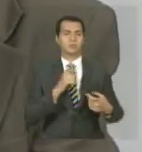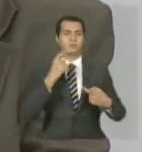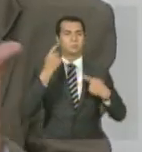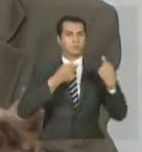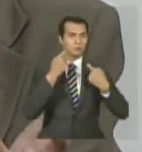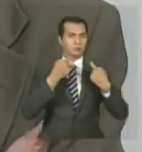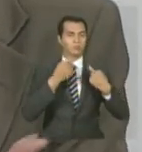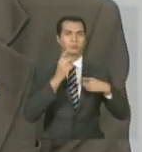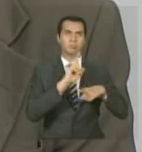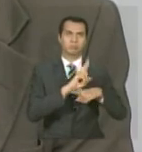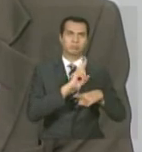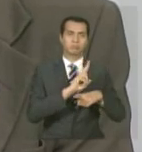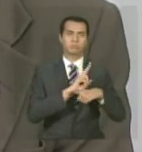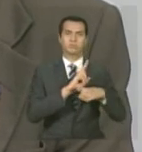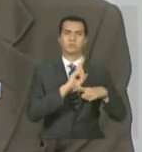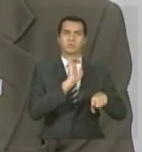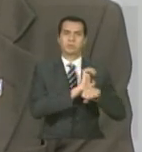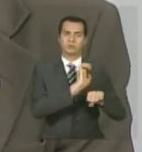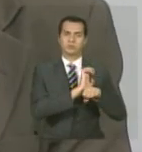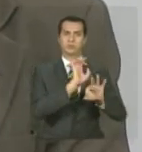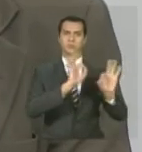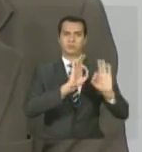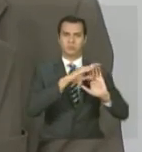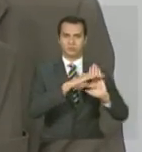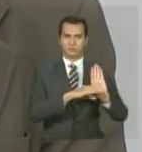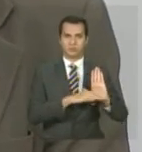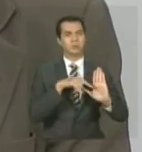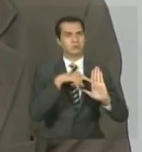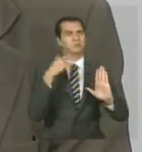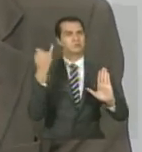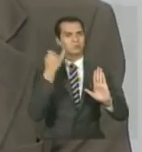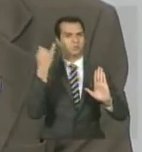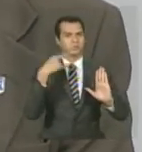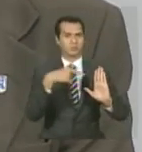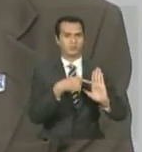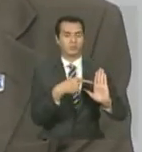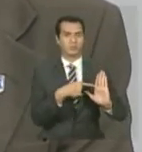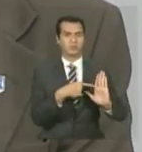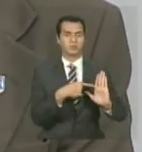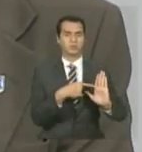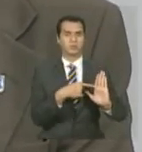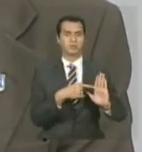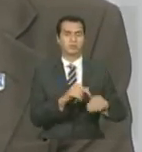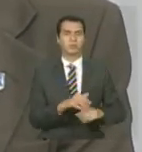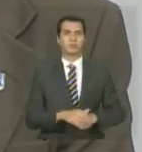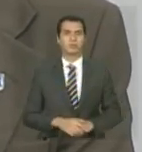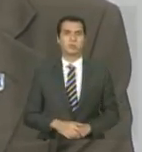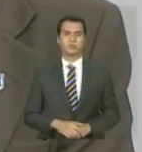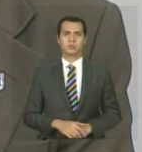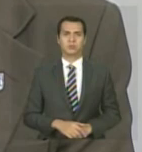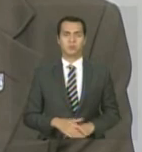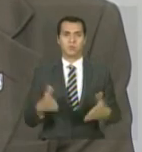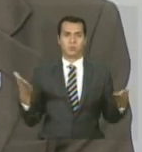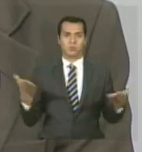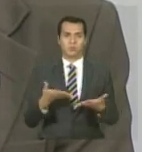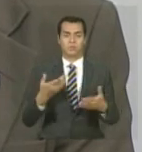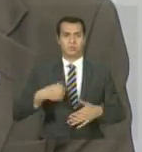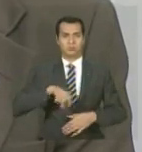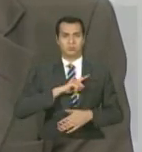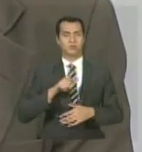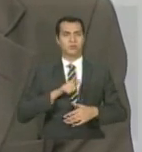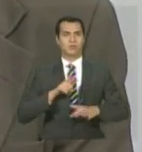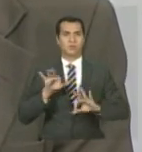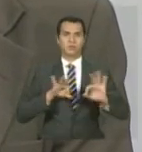nacional permeia todas as conferências estaduais, porque é um dos eixos orientadores, né? Nós temos hoje uma construção muito